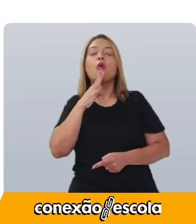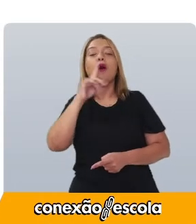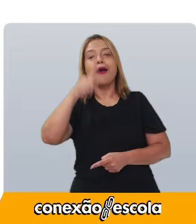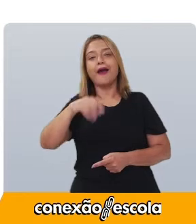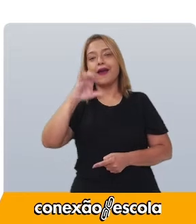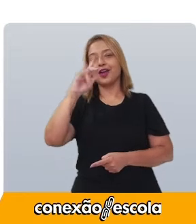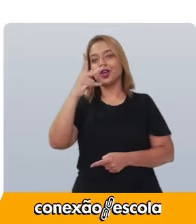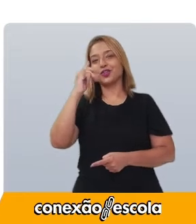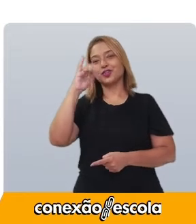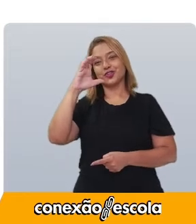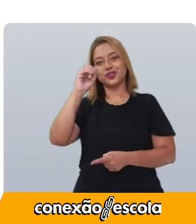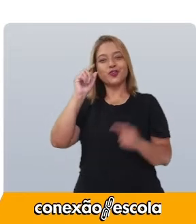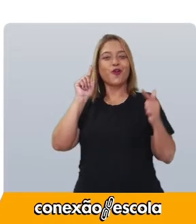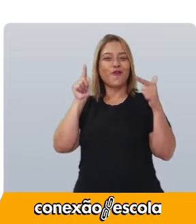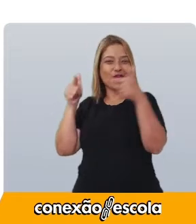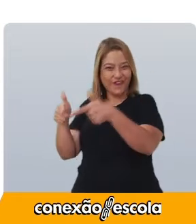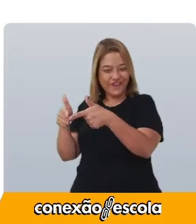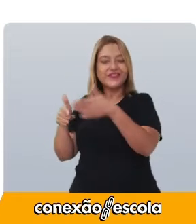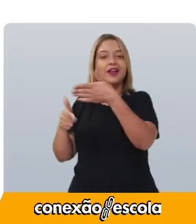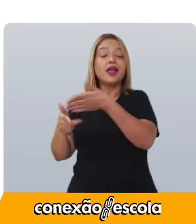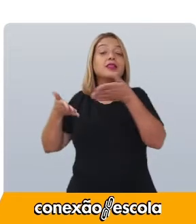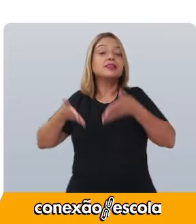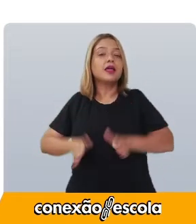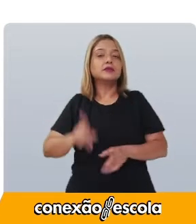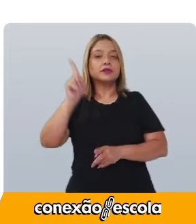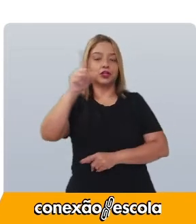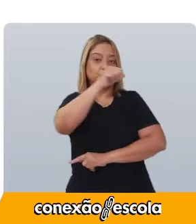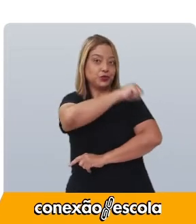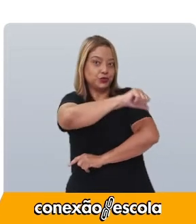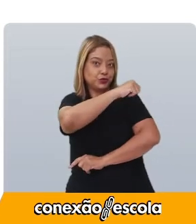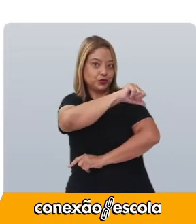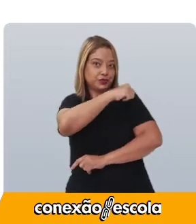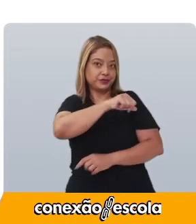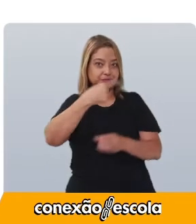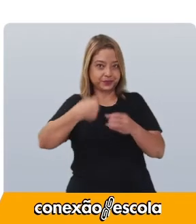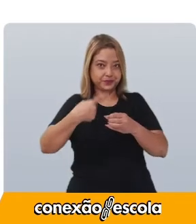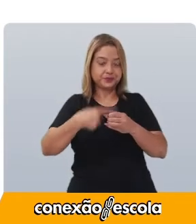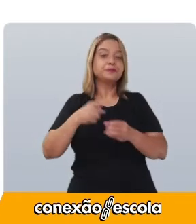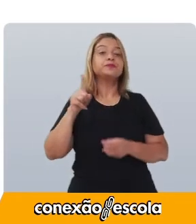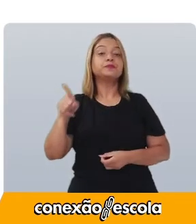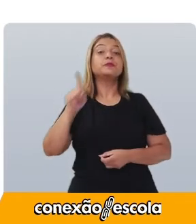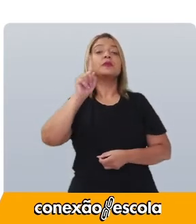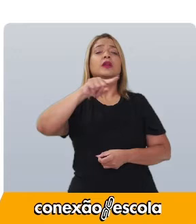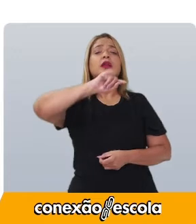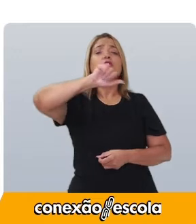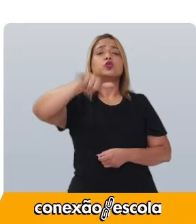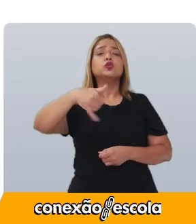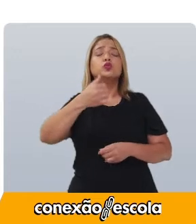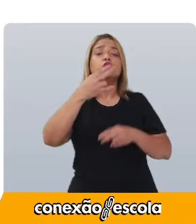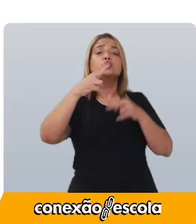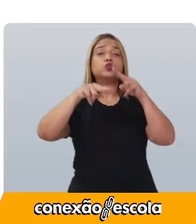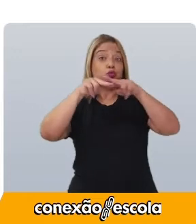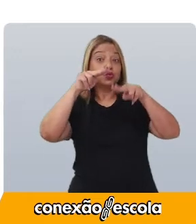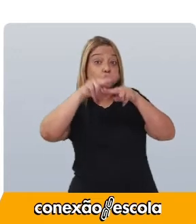como Chico Buarque. Ele nasceu no Rio de Janeiro em junho de